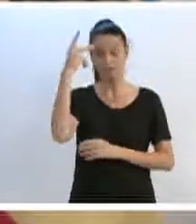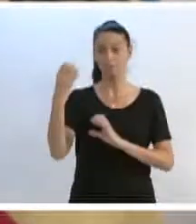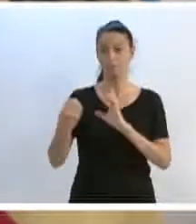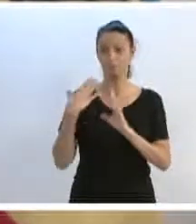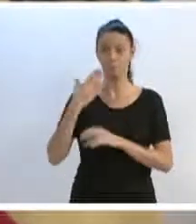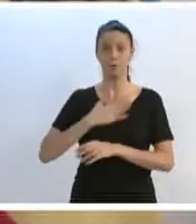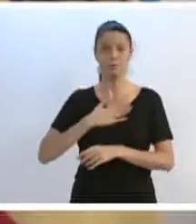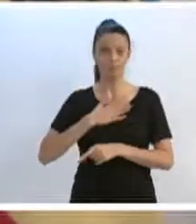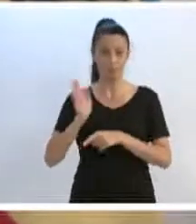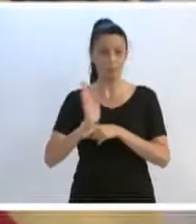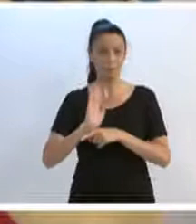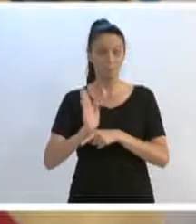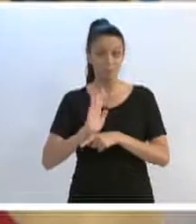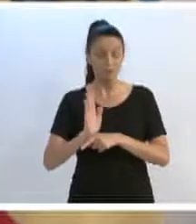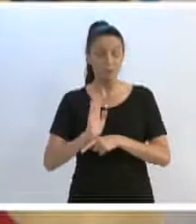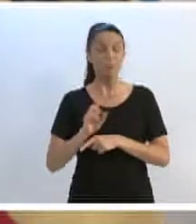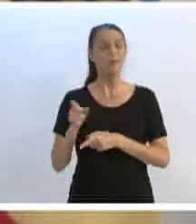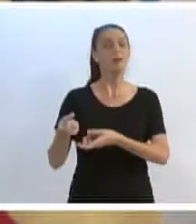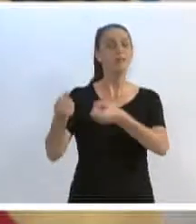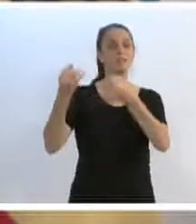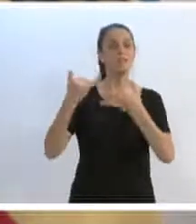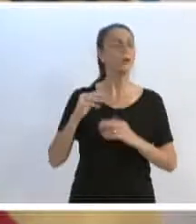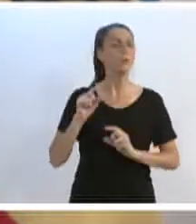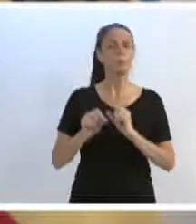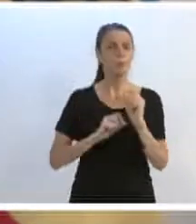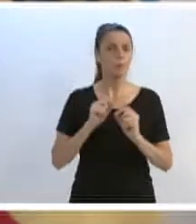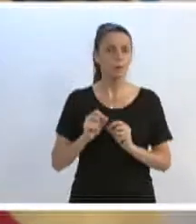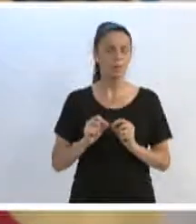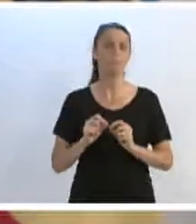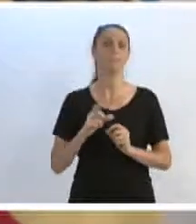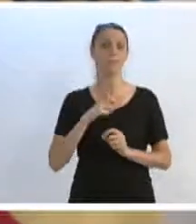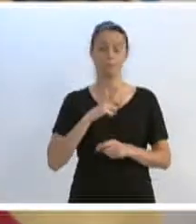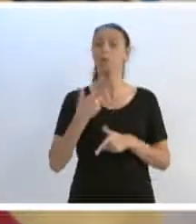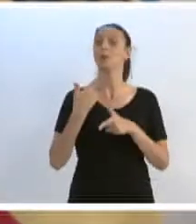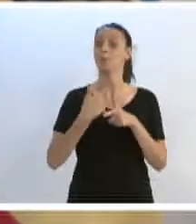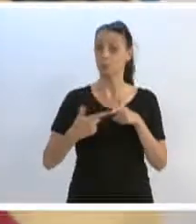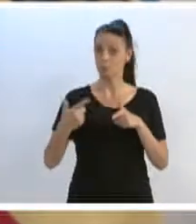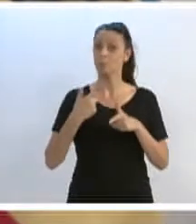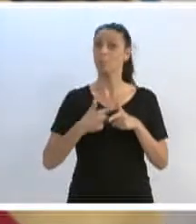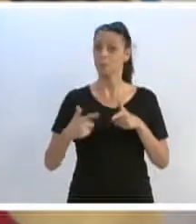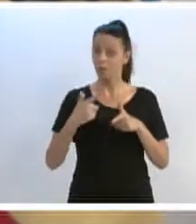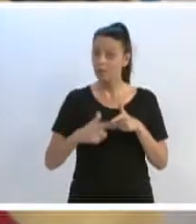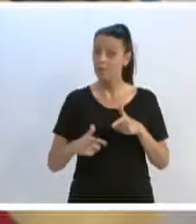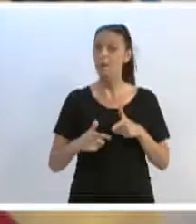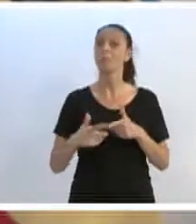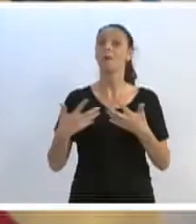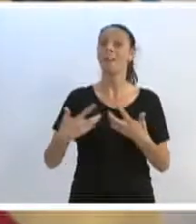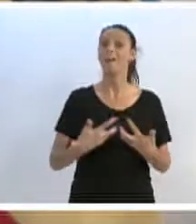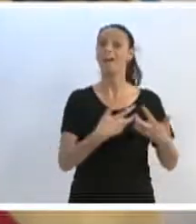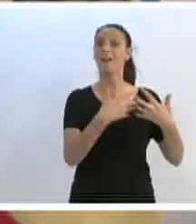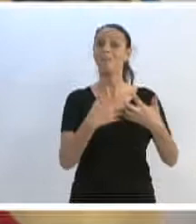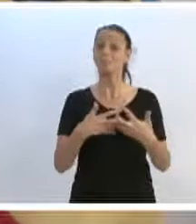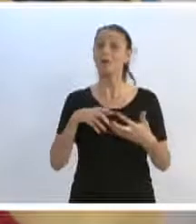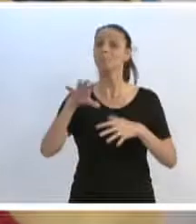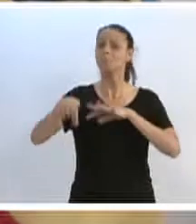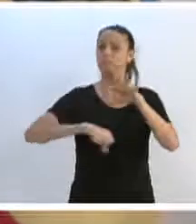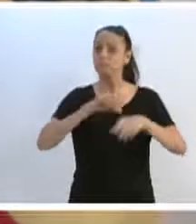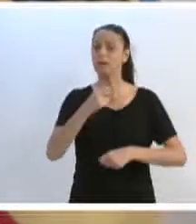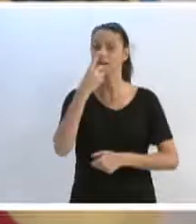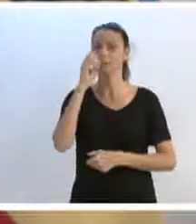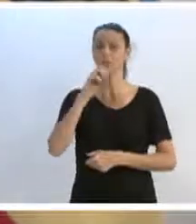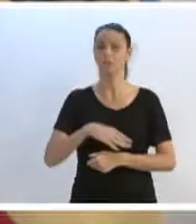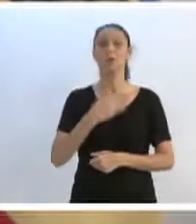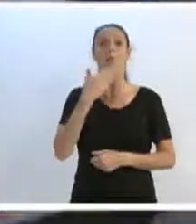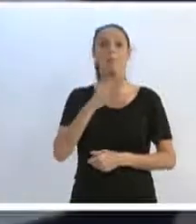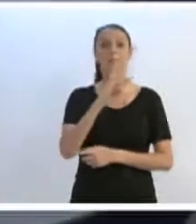uma amiga aqui falando sobre alguns problemas da coleta aqui de lixo na cidade. E eu pediria esse vídeo à TVL